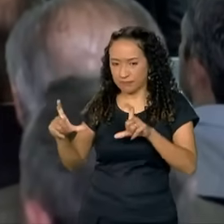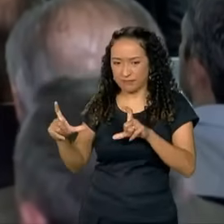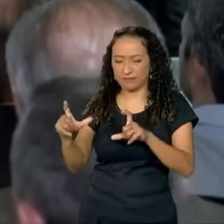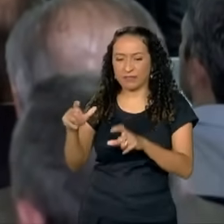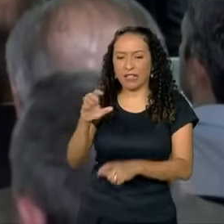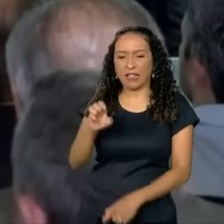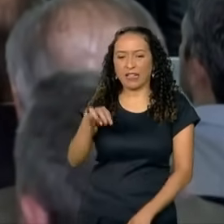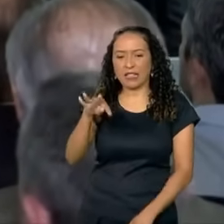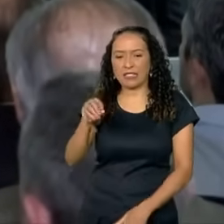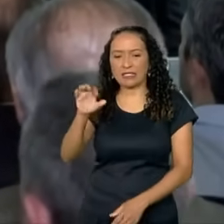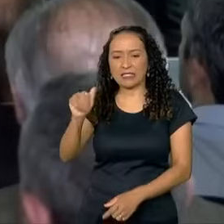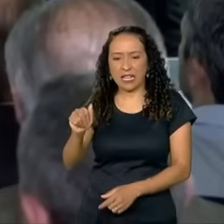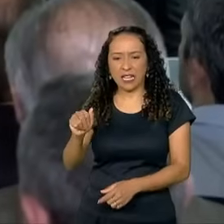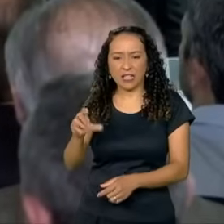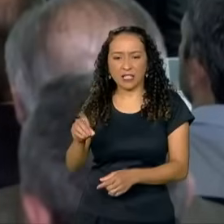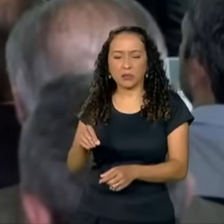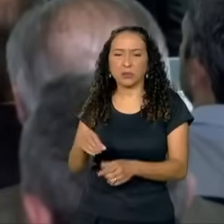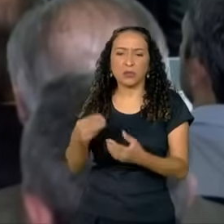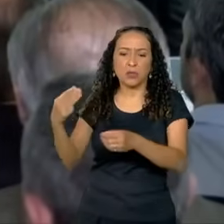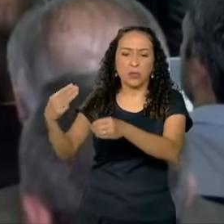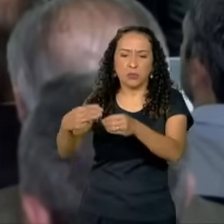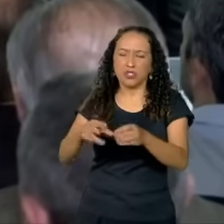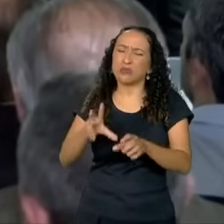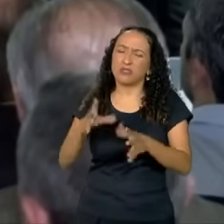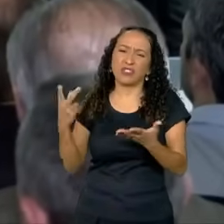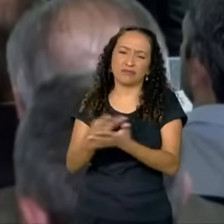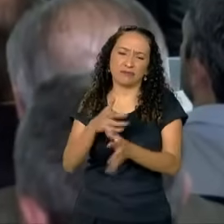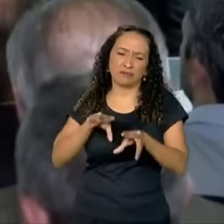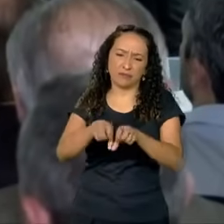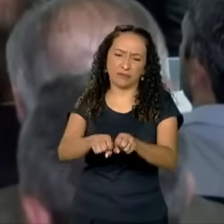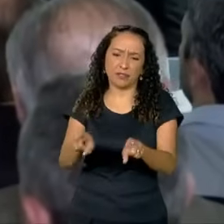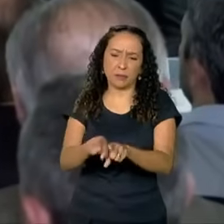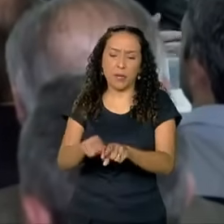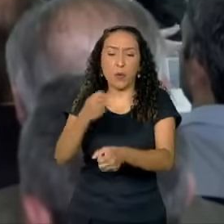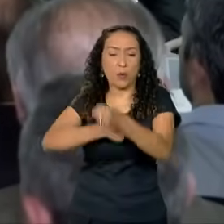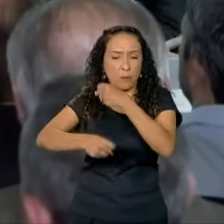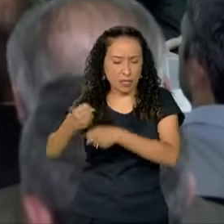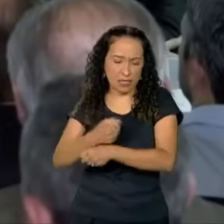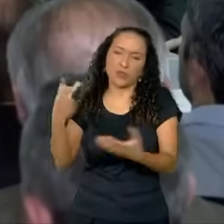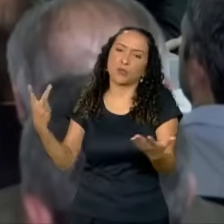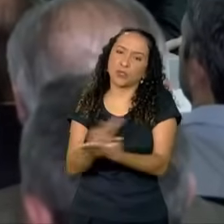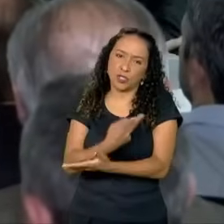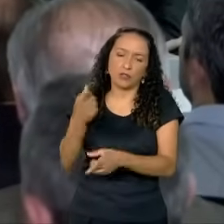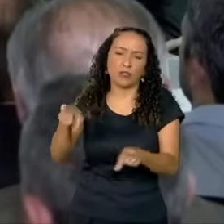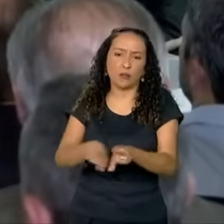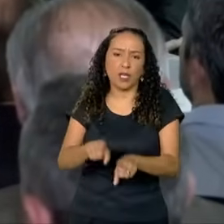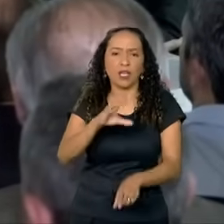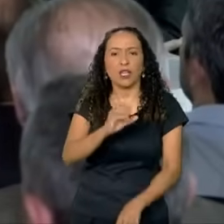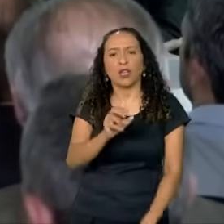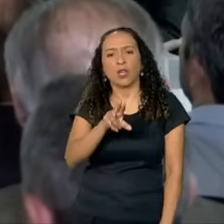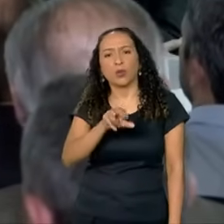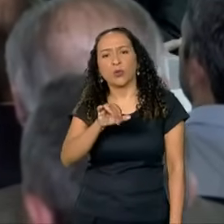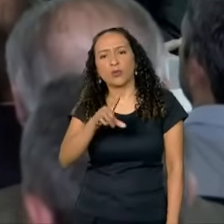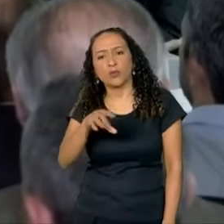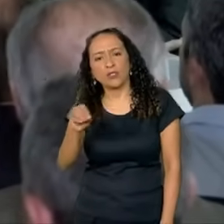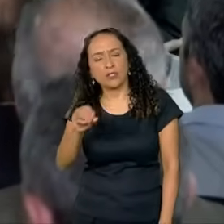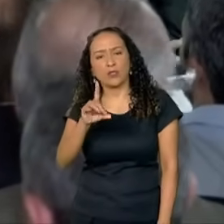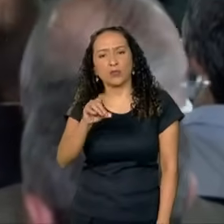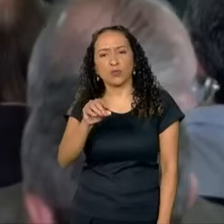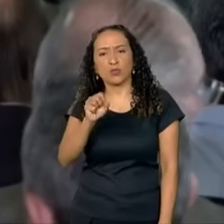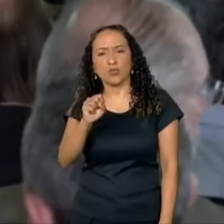Encantado, Estrela, que os municípios que já tinham sido muito atingidos no ano passado, Cruzeiro do Sul,